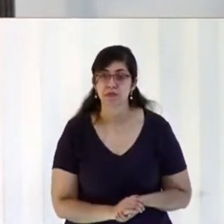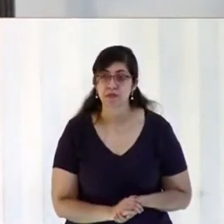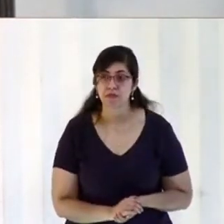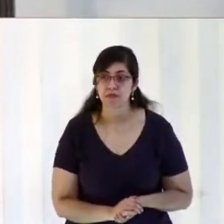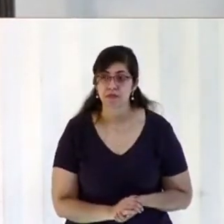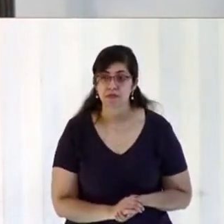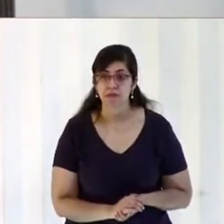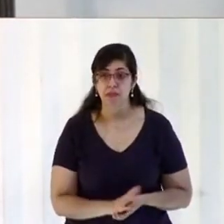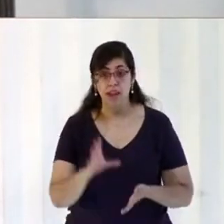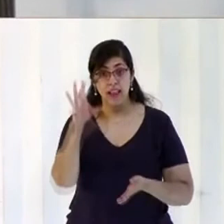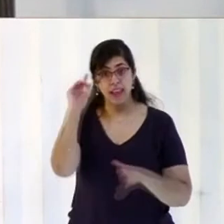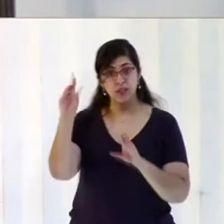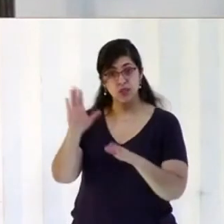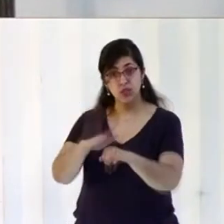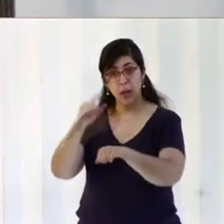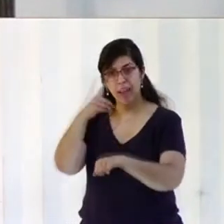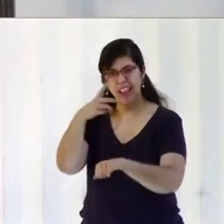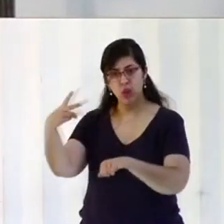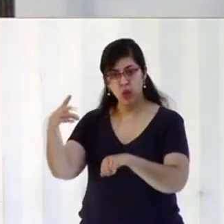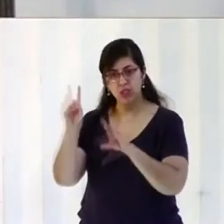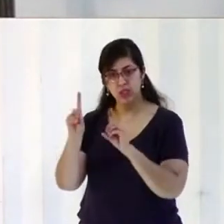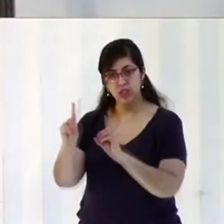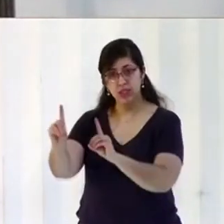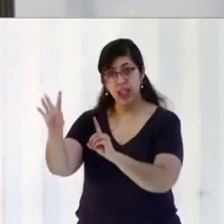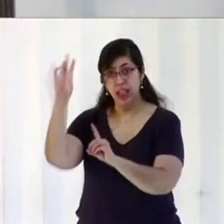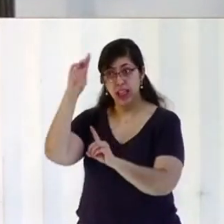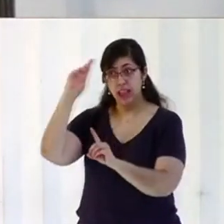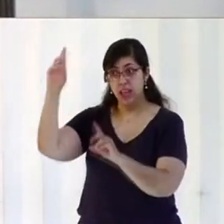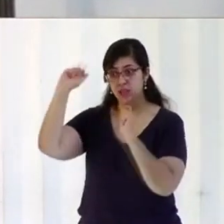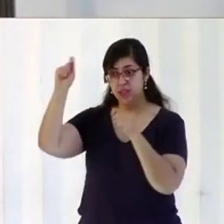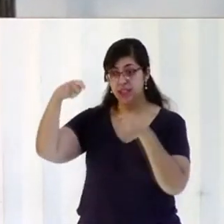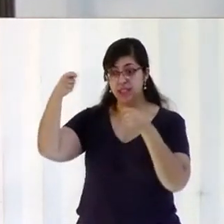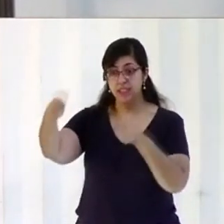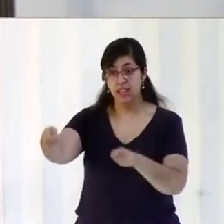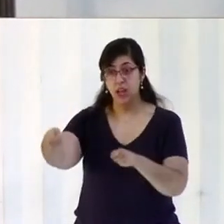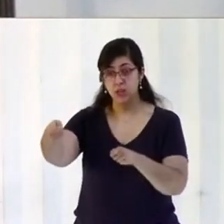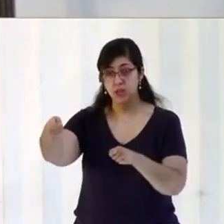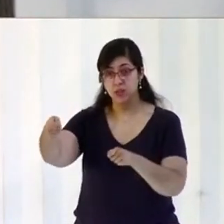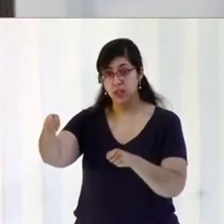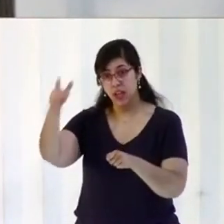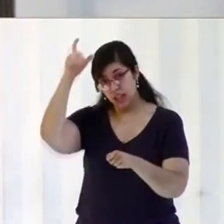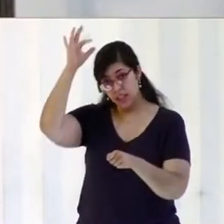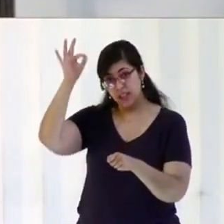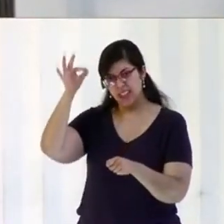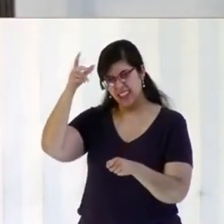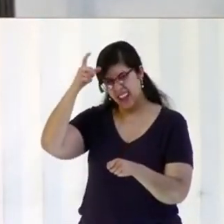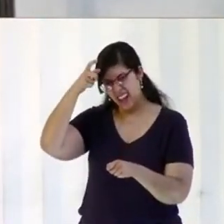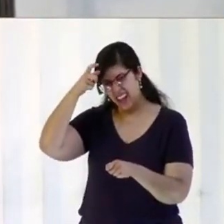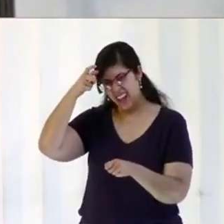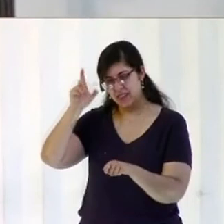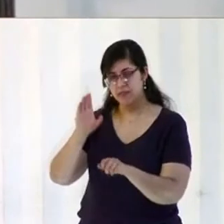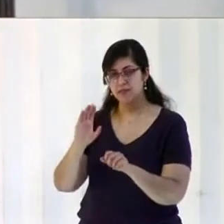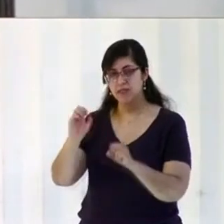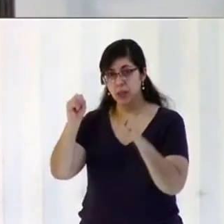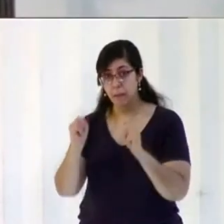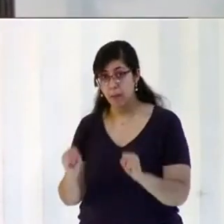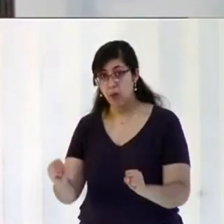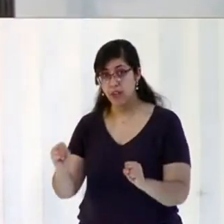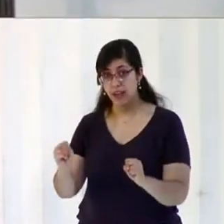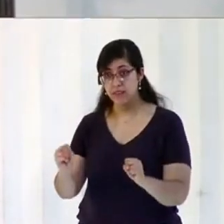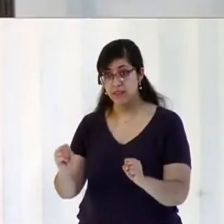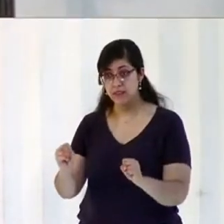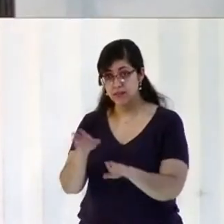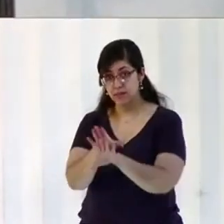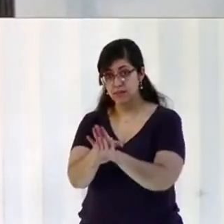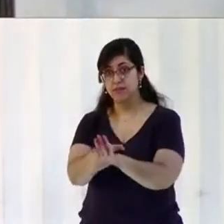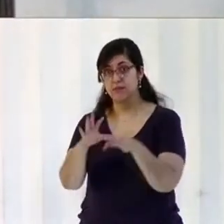discípulos, deu-lhes Jesus autoridade sobre espíritos imundos. Então, lá no texto de Marcos apenas diz,